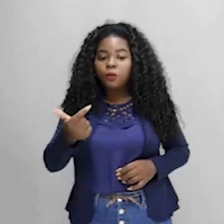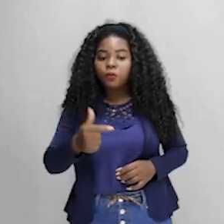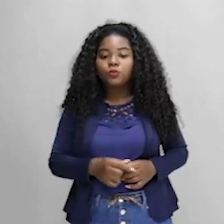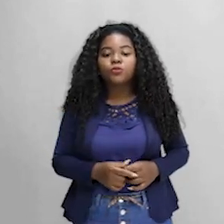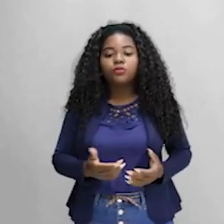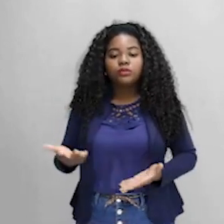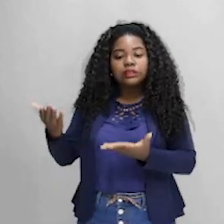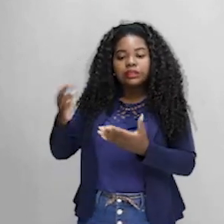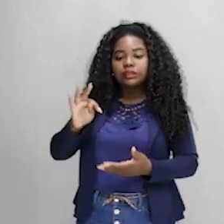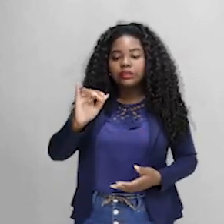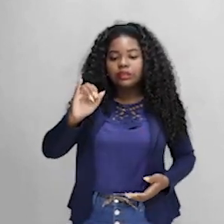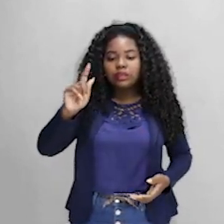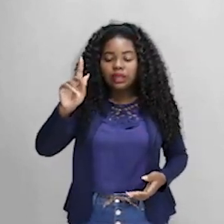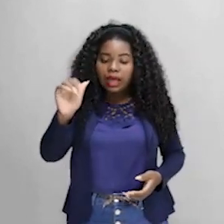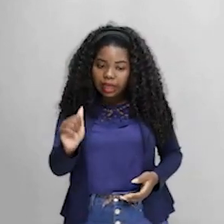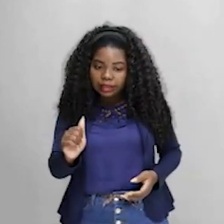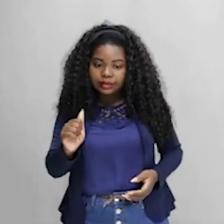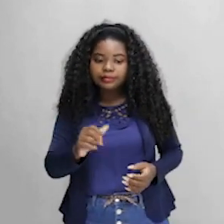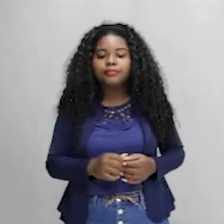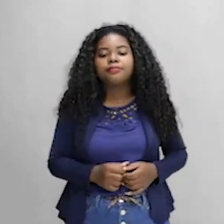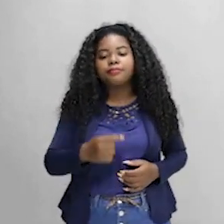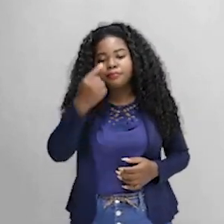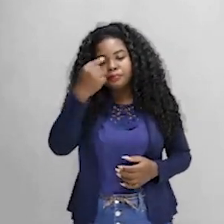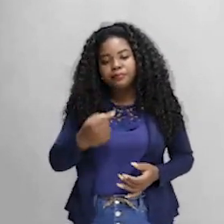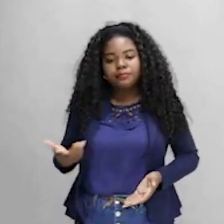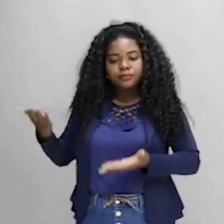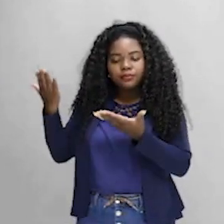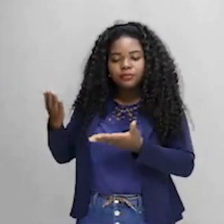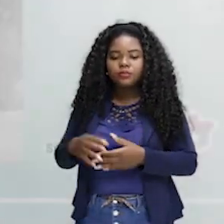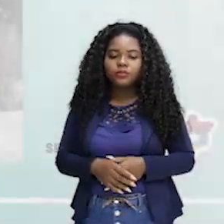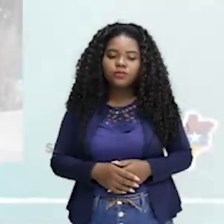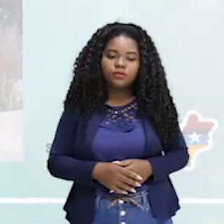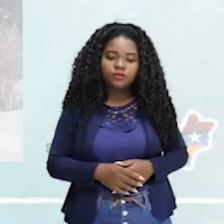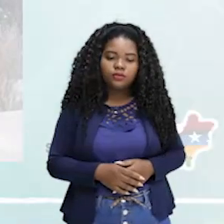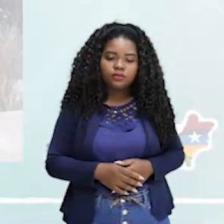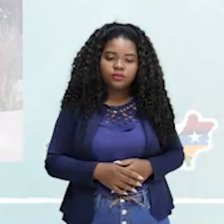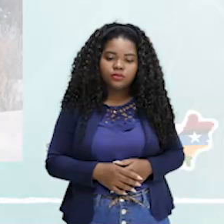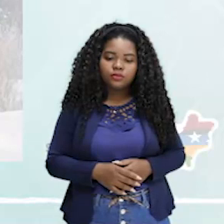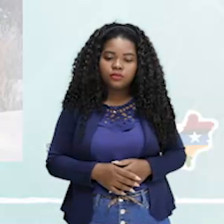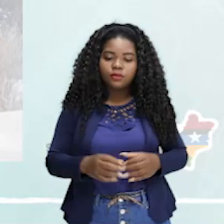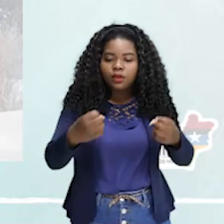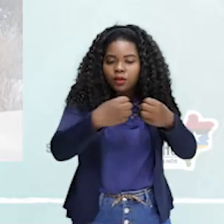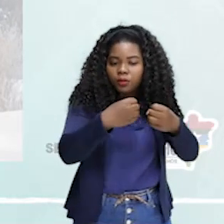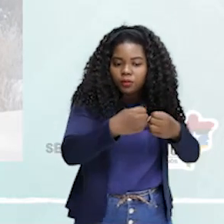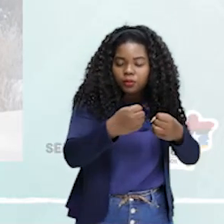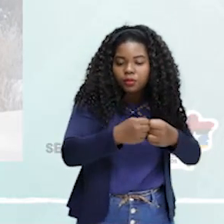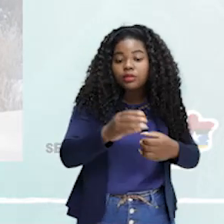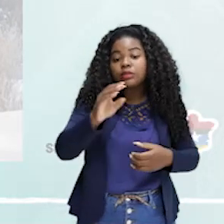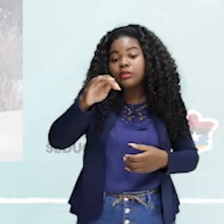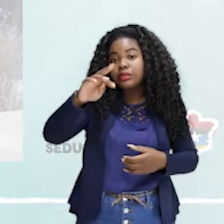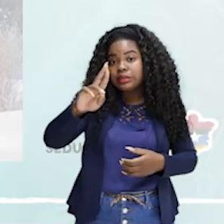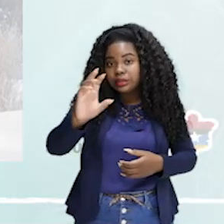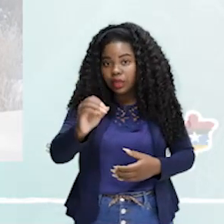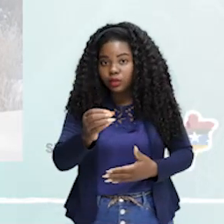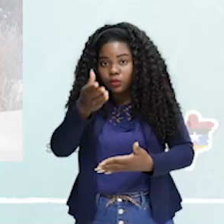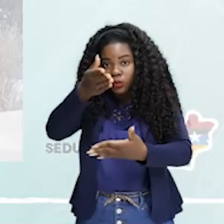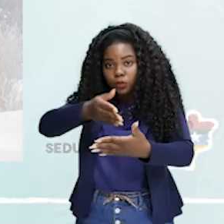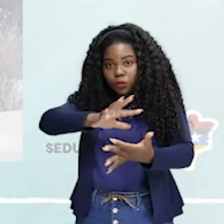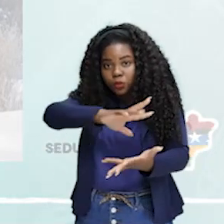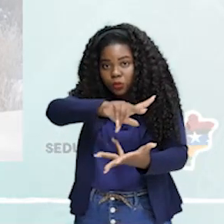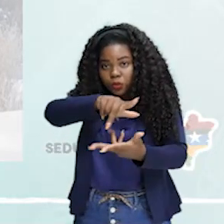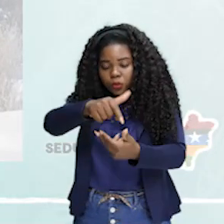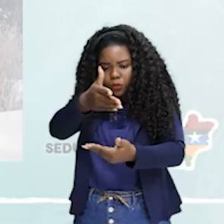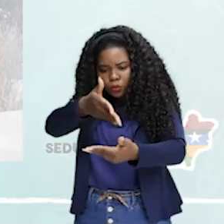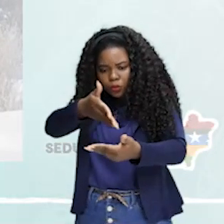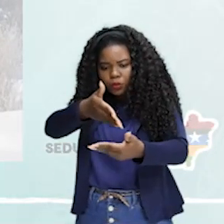Olha a taiga, já está um pouquinho mais abaixo da tundra. Significa dizer que ele já está um pouquinho mais próximo do centro da Terra. Não muito. Então tu já percebe